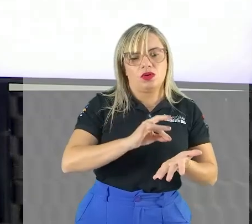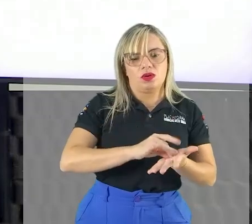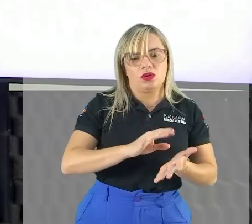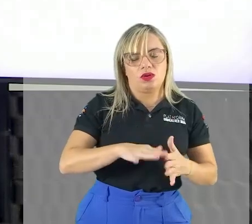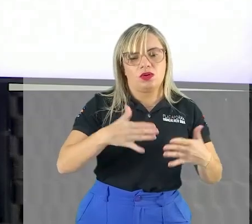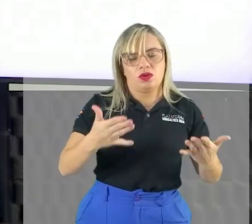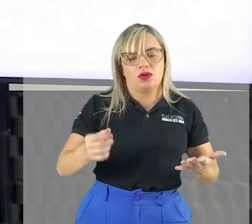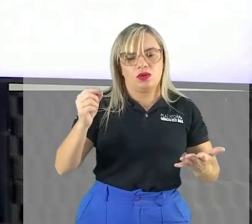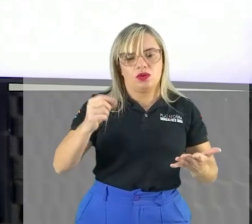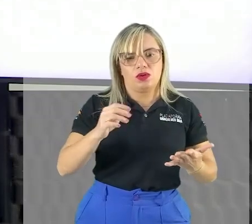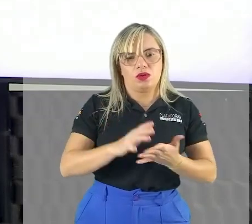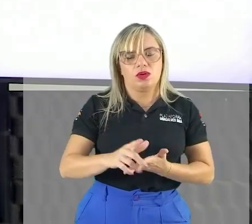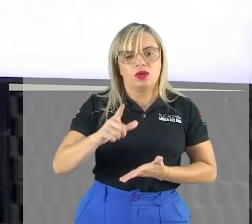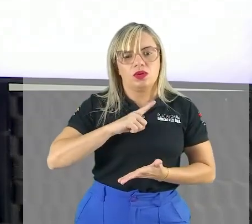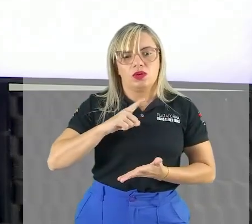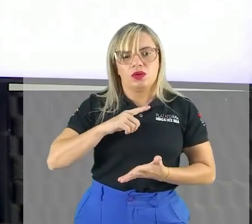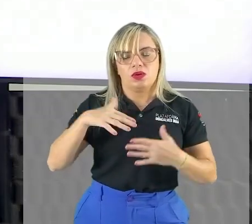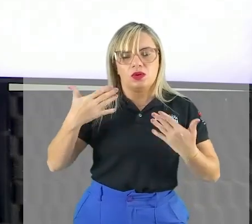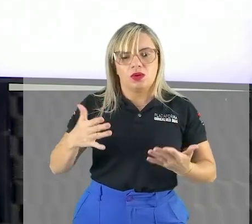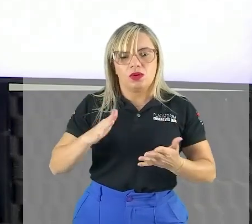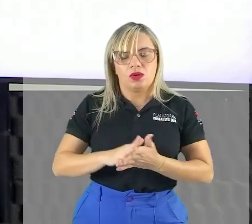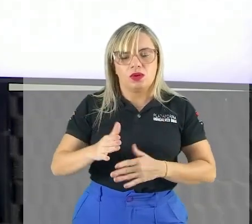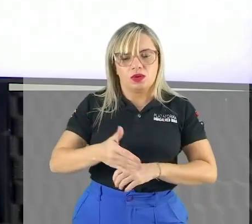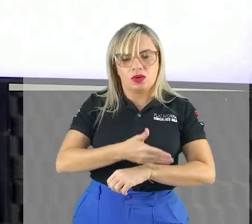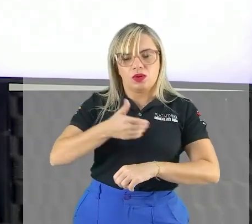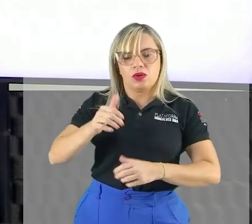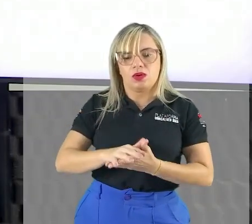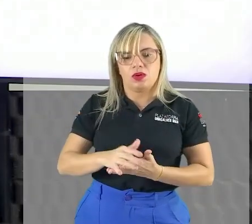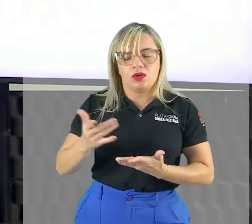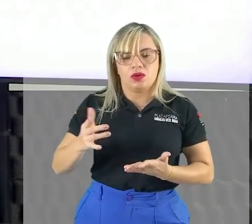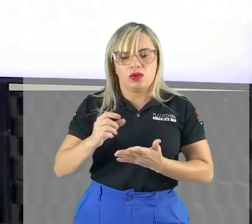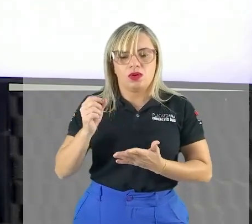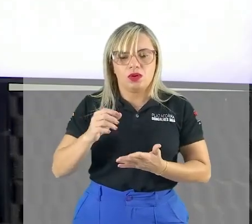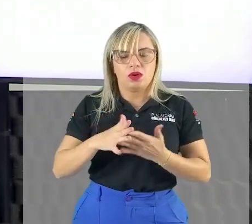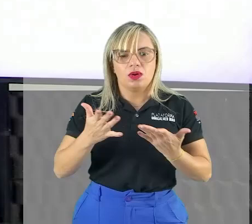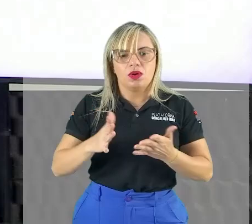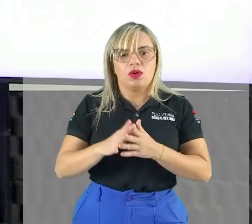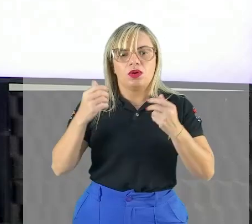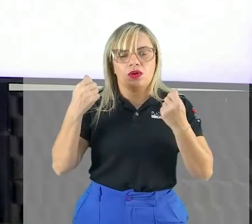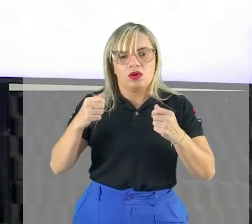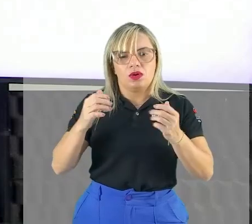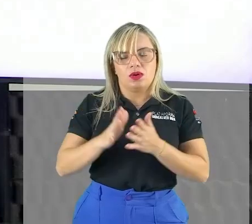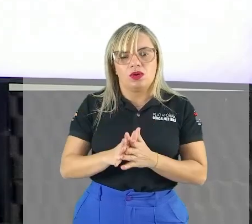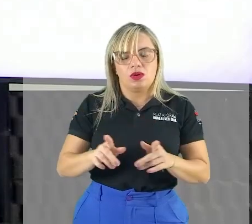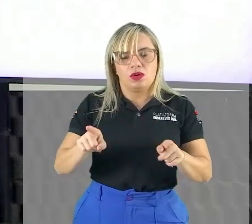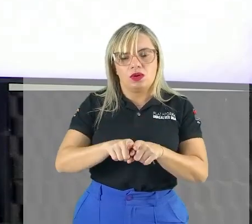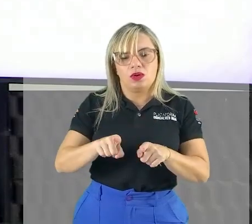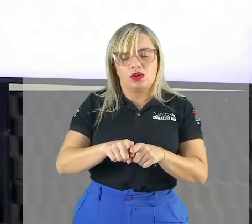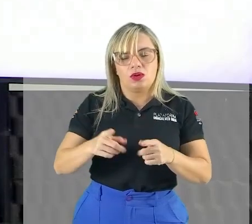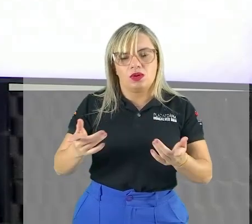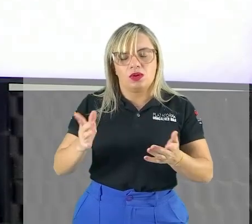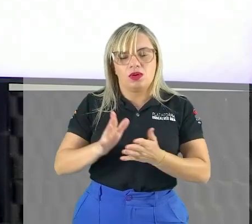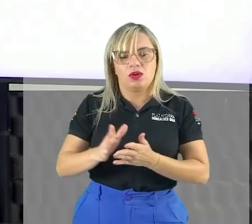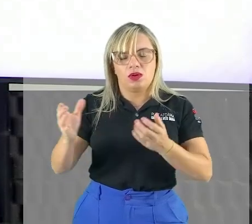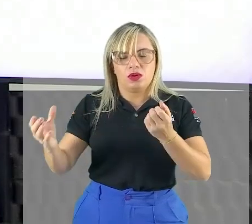algo produtivo. E o suzerano, que é aquele senhor que vai precisar também da defesa, da fortaleza, vai